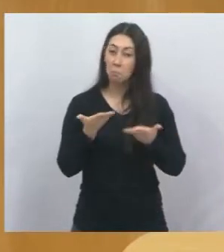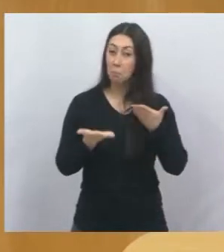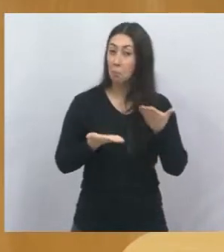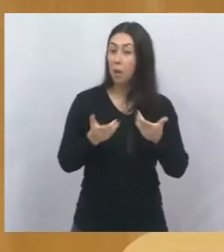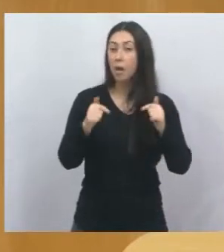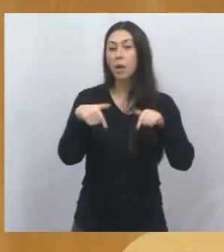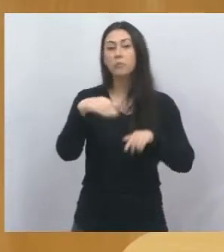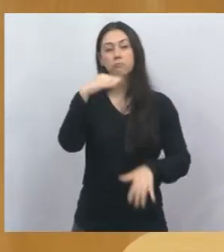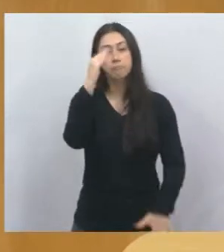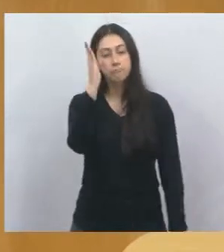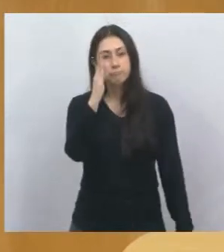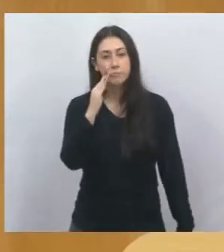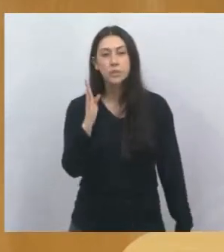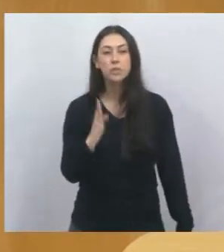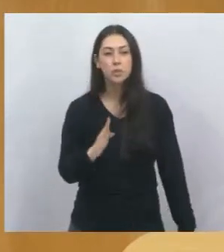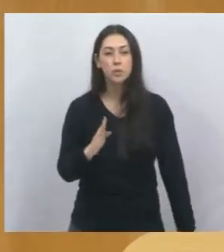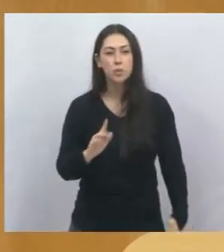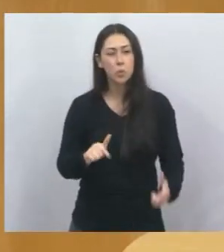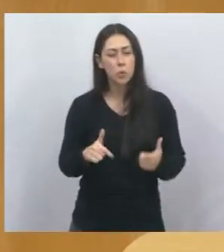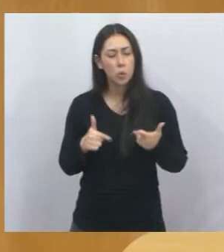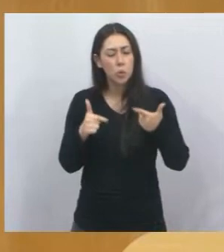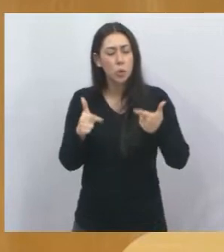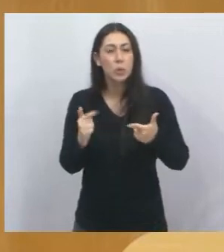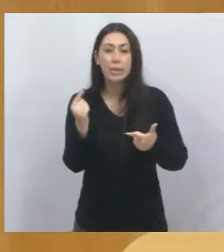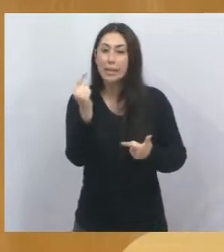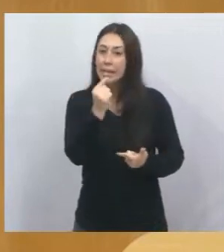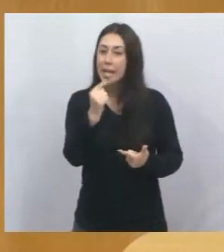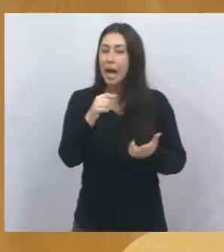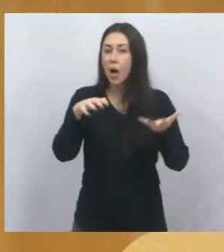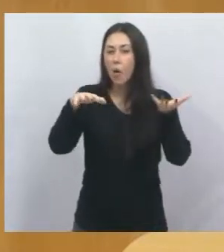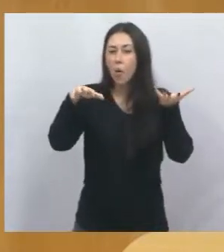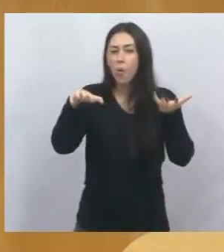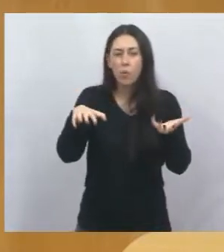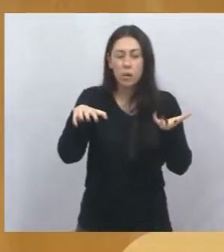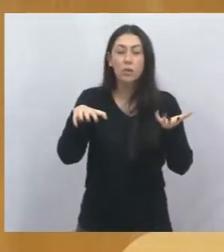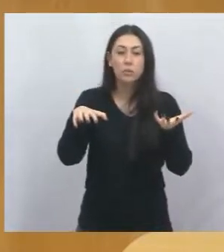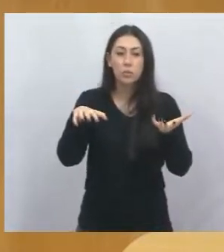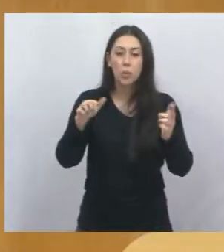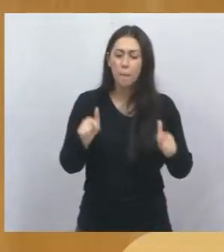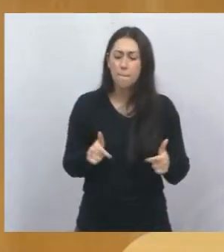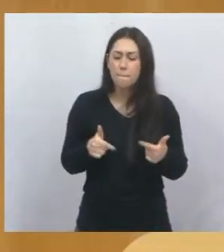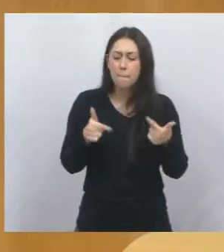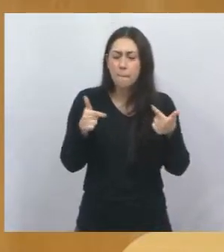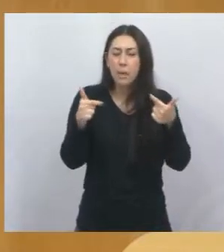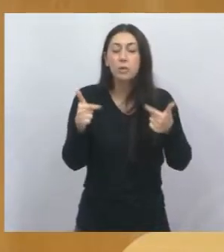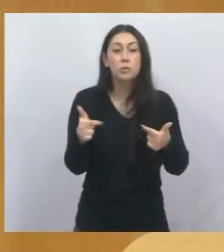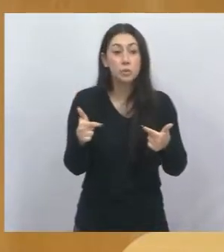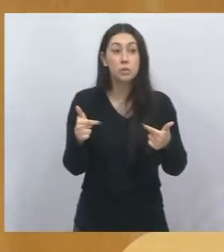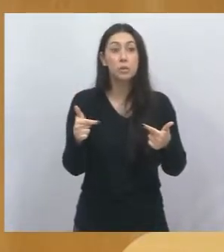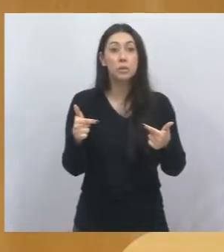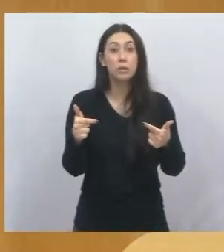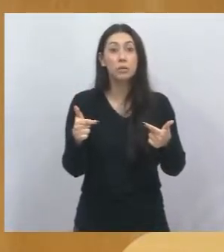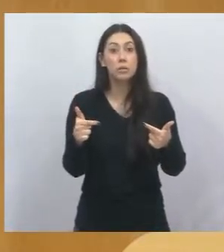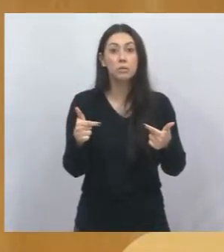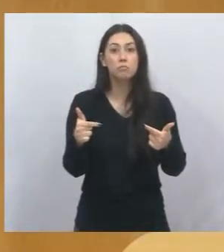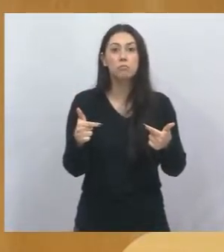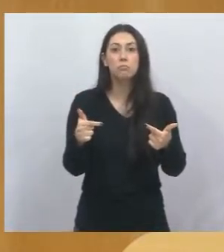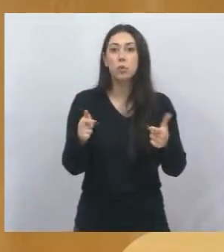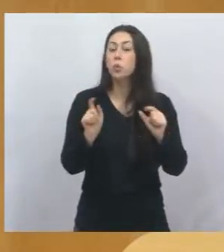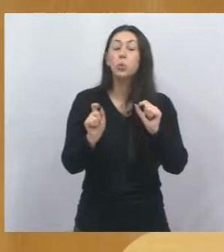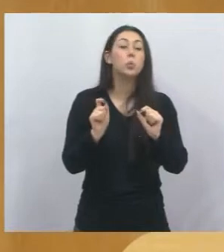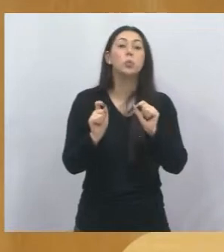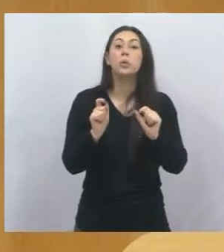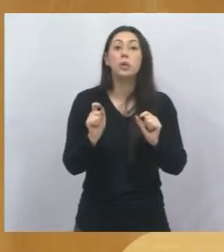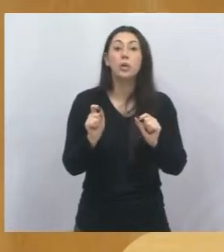país. A batalha que se deu no Congresso é uma batalha que estava ali em jogo